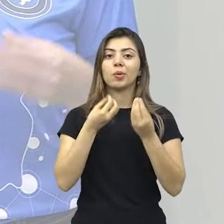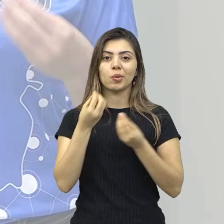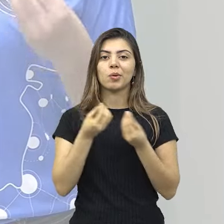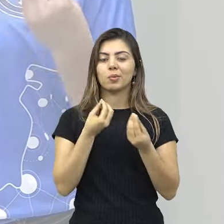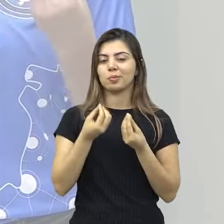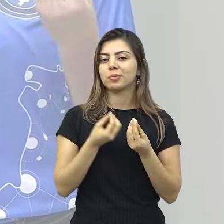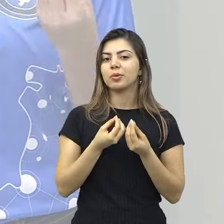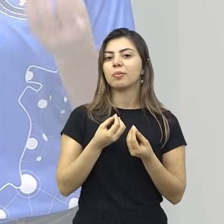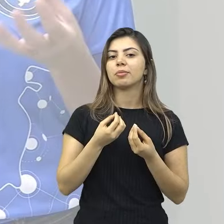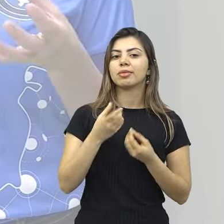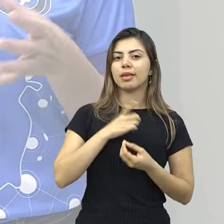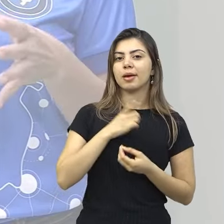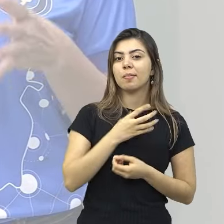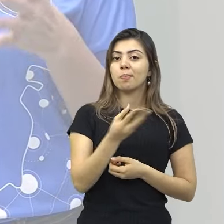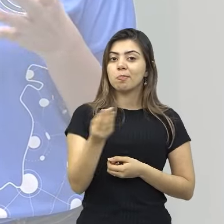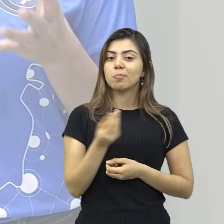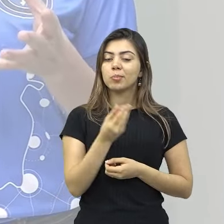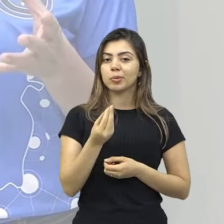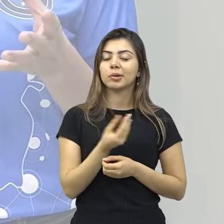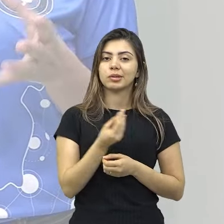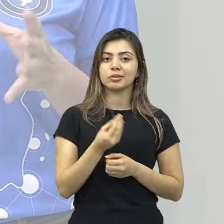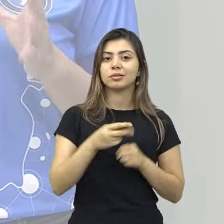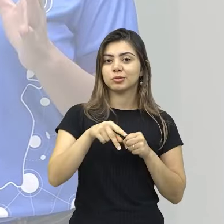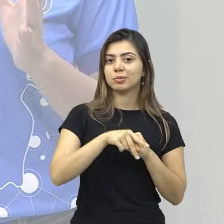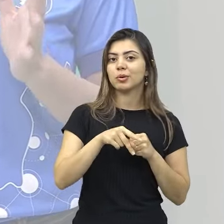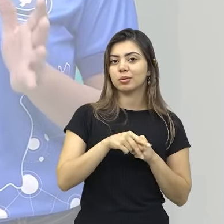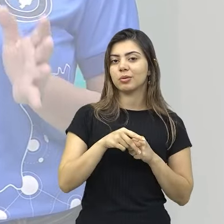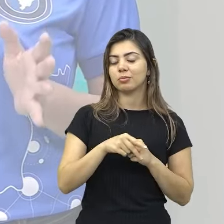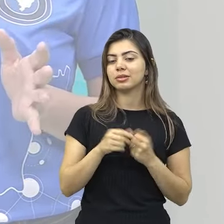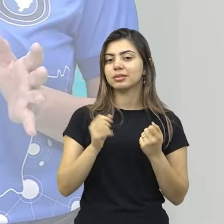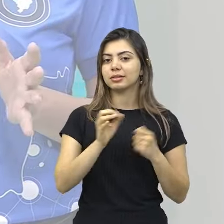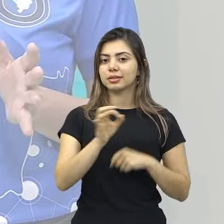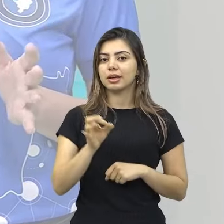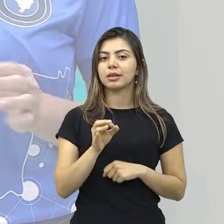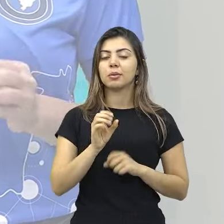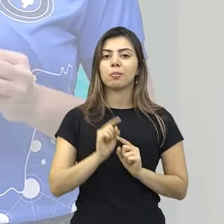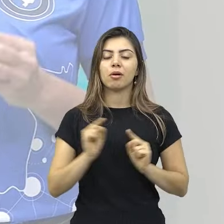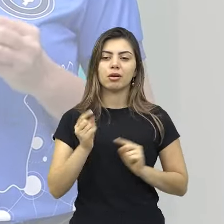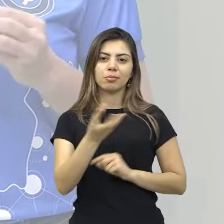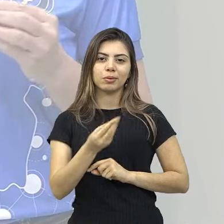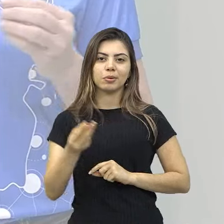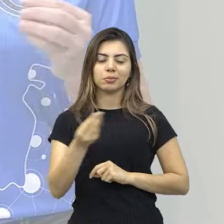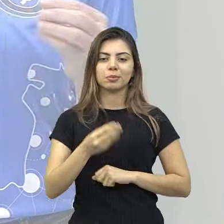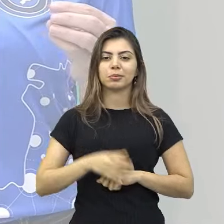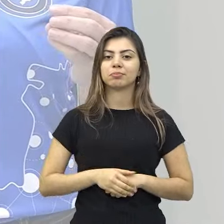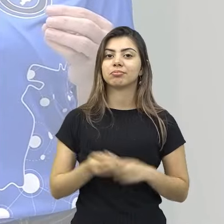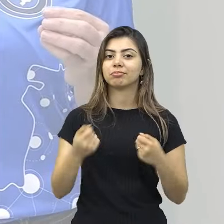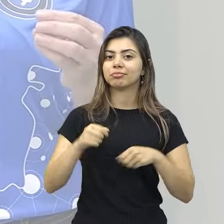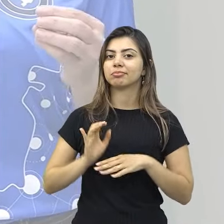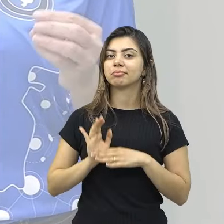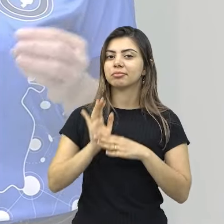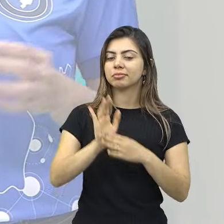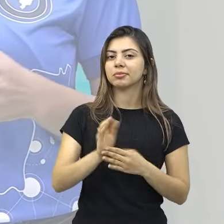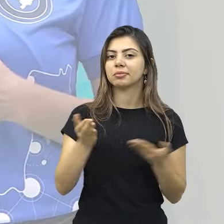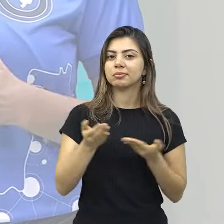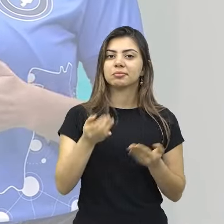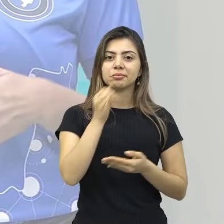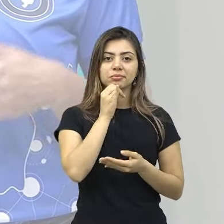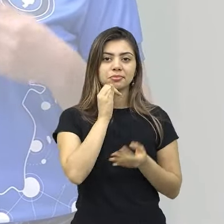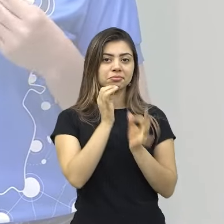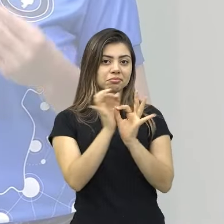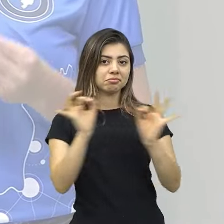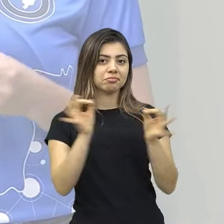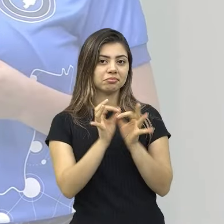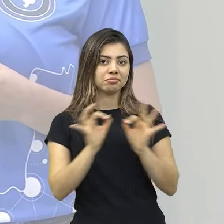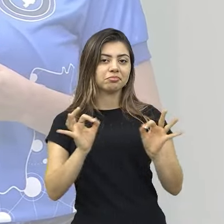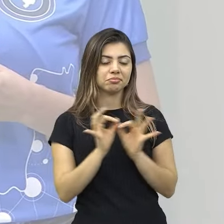plurais, desses pronomes demonstrativos, só que na parte do plural. Então, vocês vão ver exemplos de frases